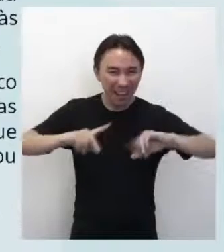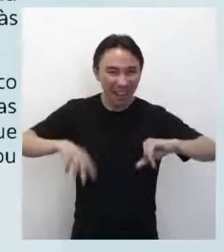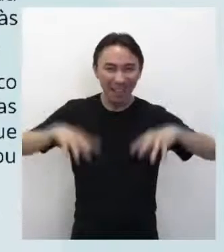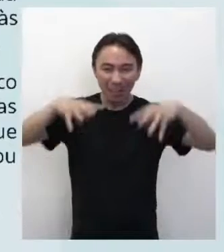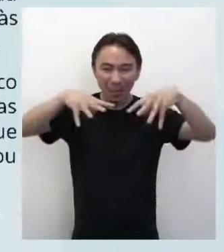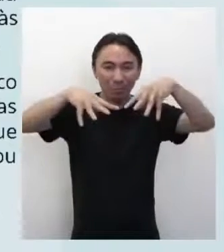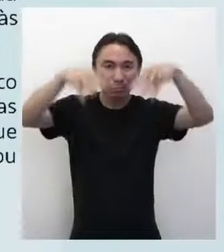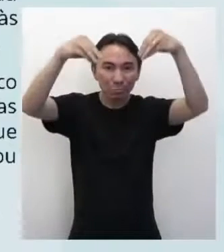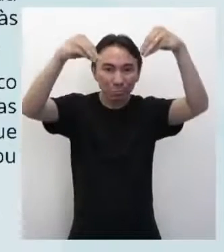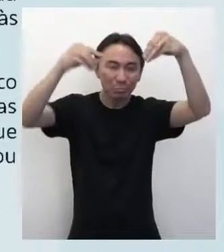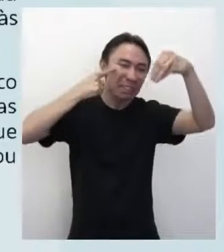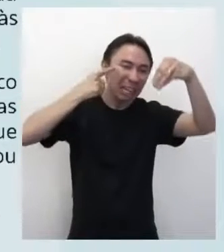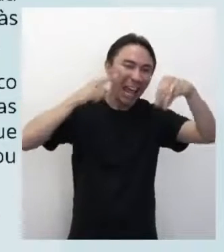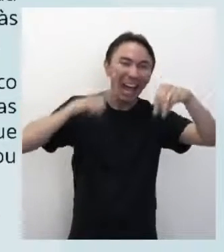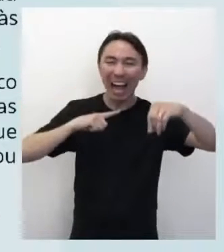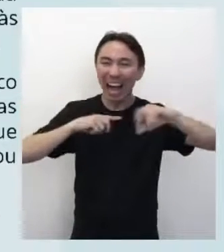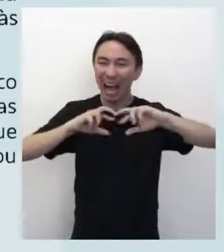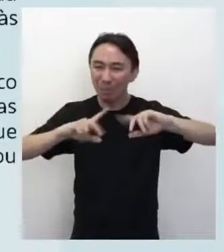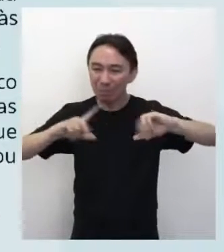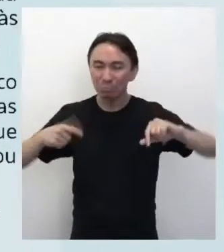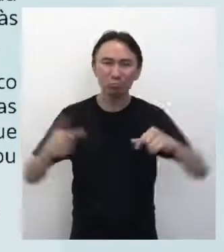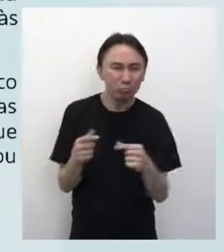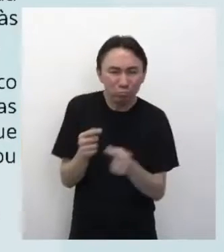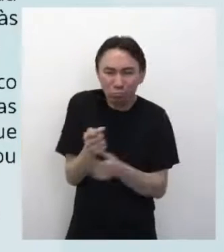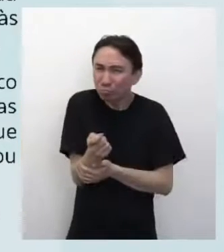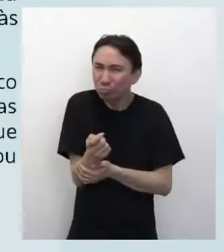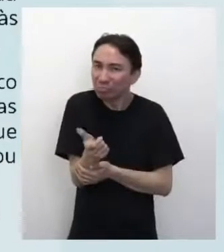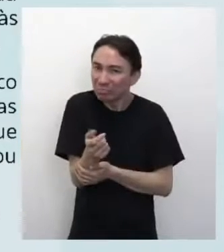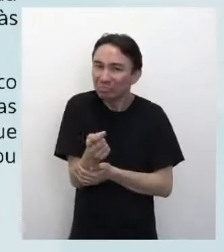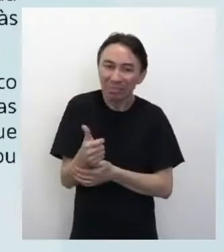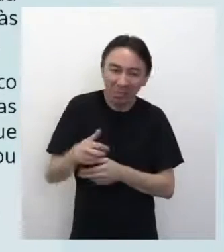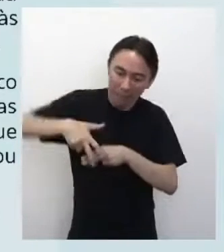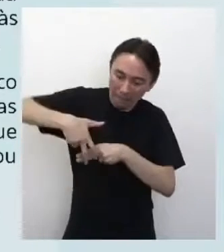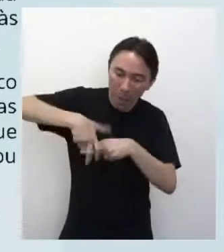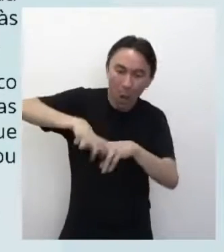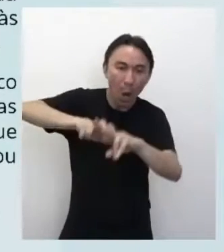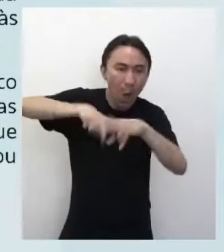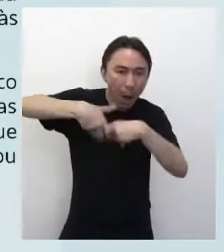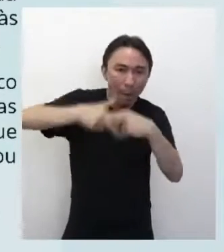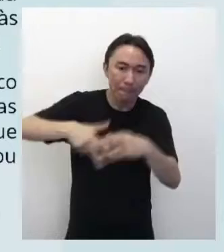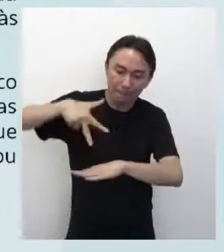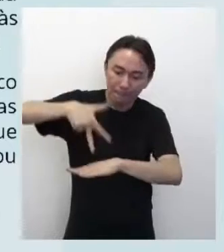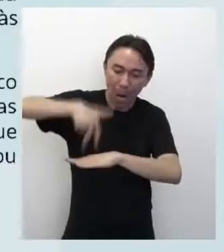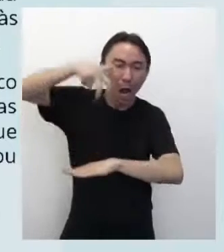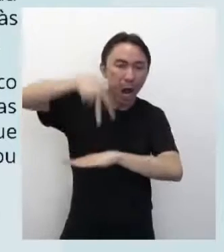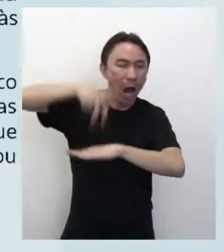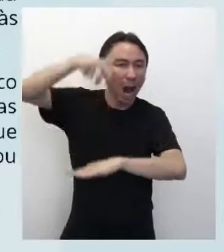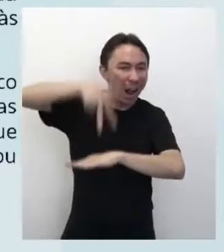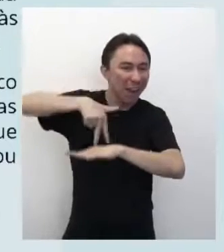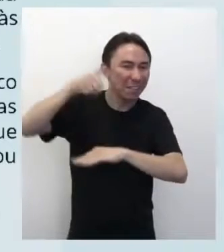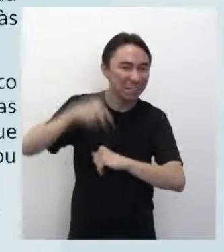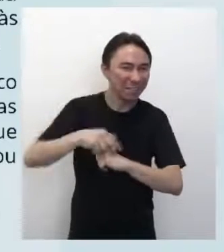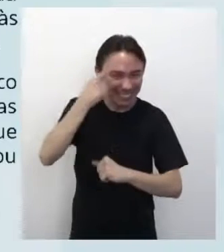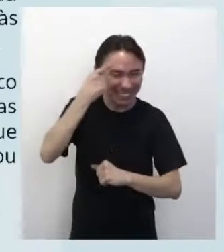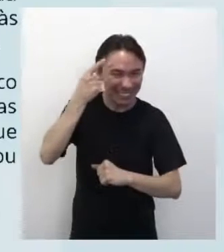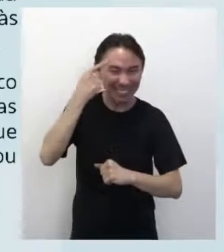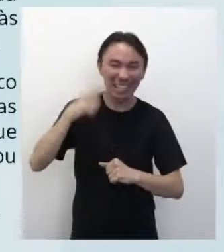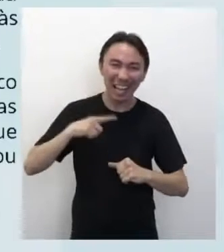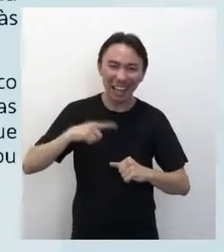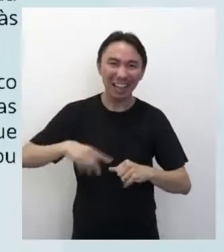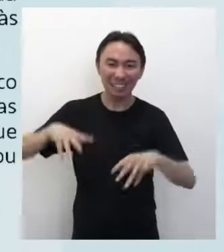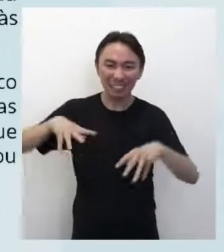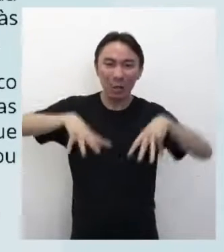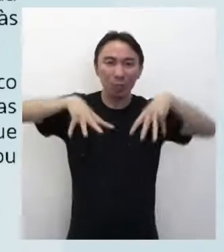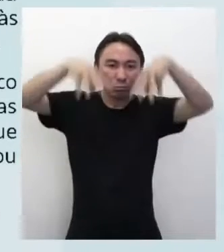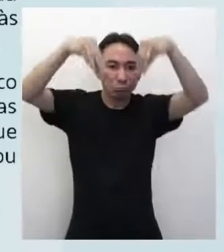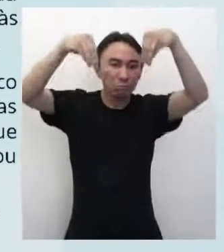poucos aparelhos, cama elástica, trapézio e poucos acrobatas sem animais, ou os chamados circos de lona rasgada. Passavam então pelos